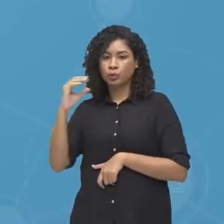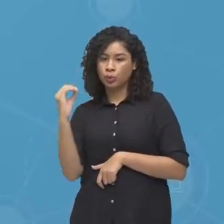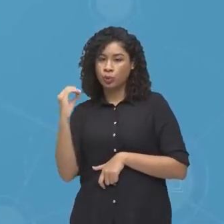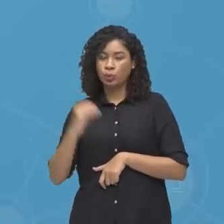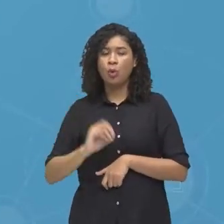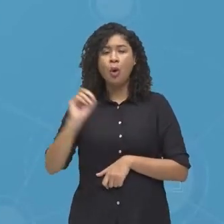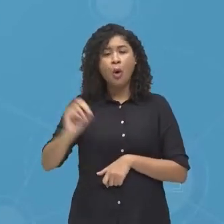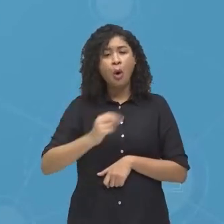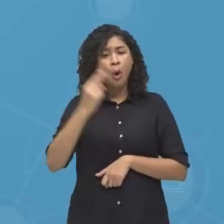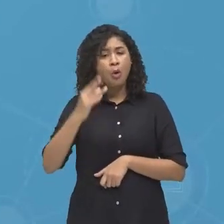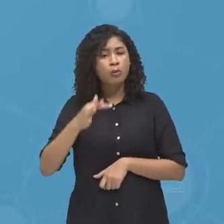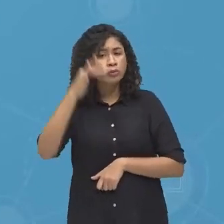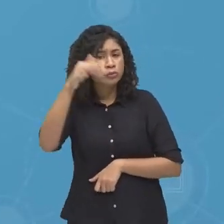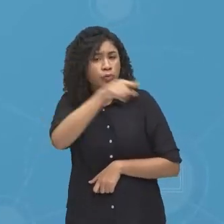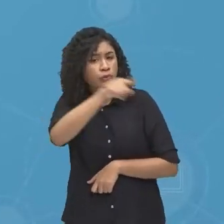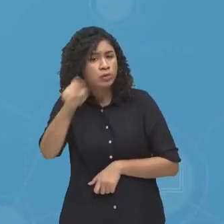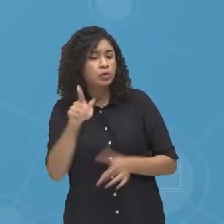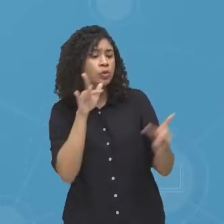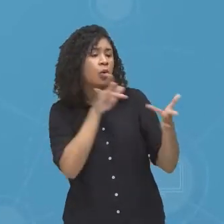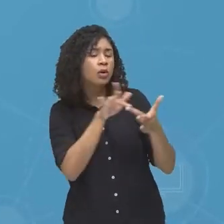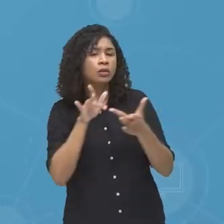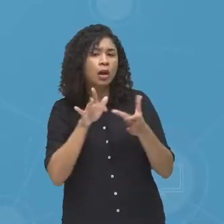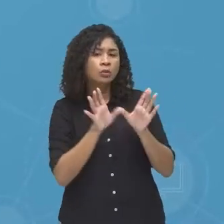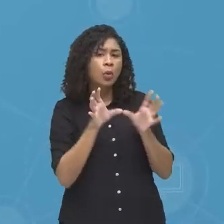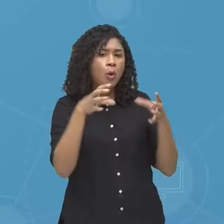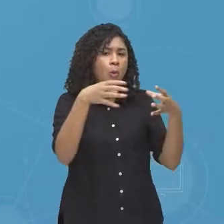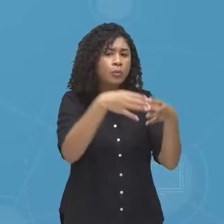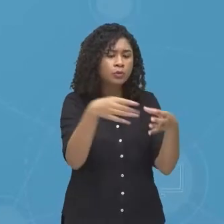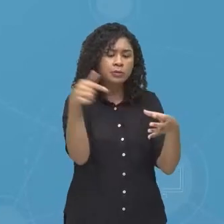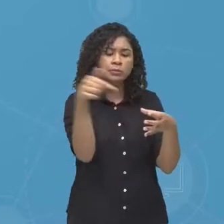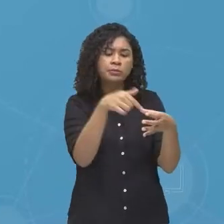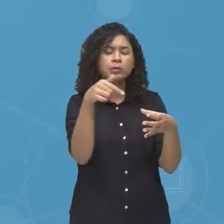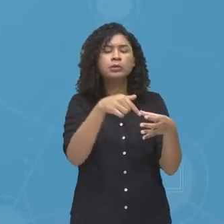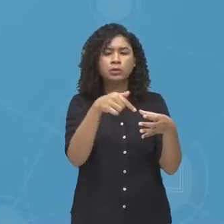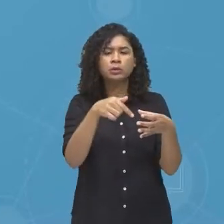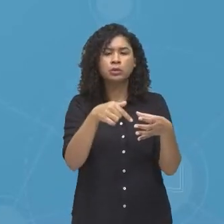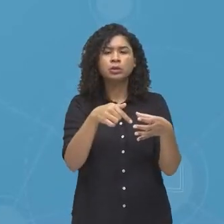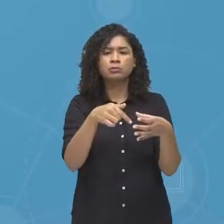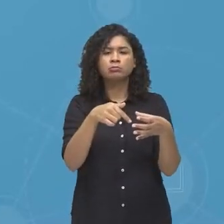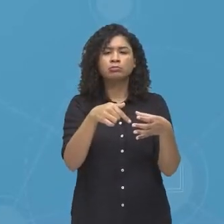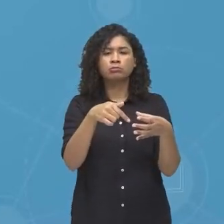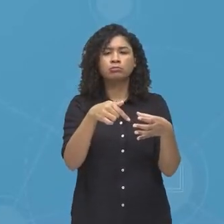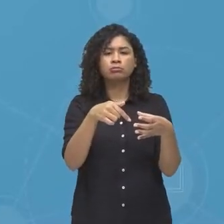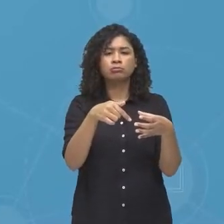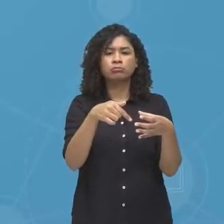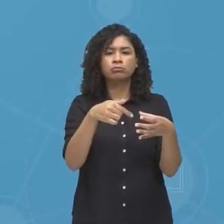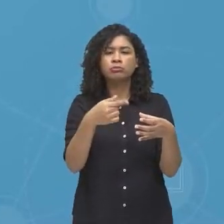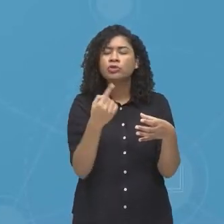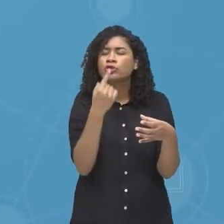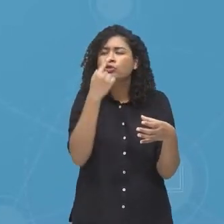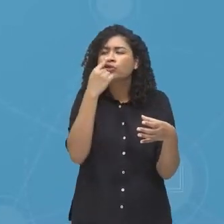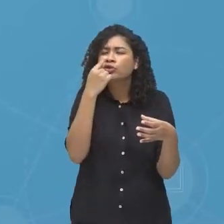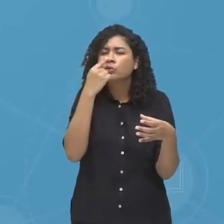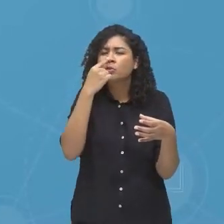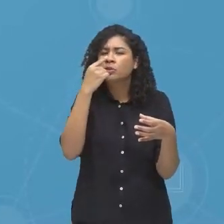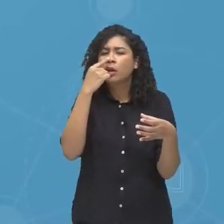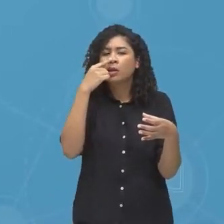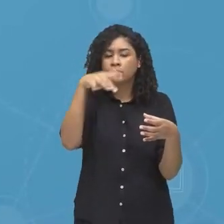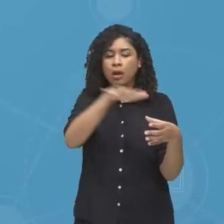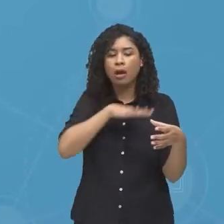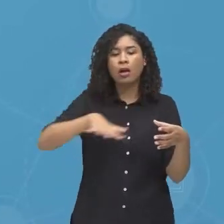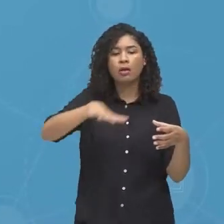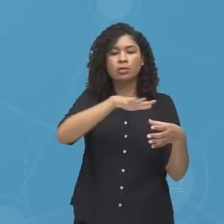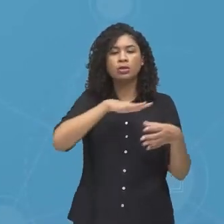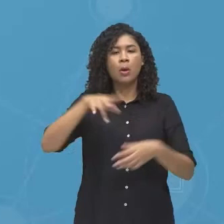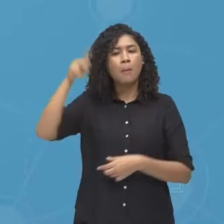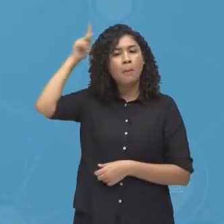comunidade que tem uma forte ligação com a região de Parintins e Barreirinha, aqui para o lado